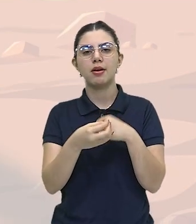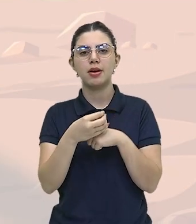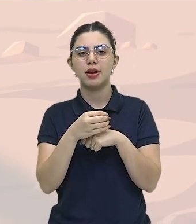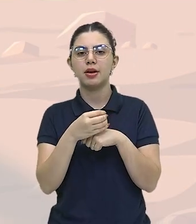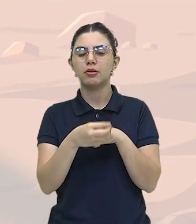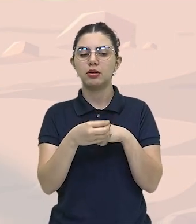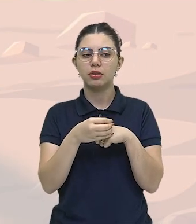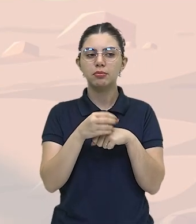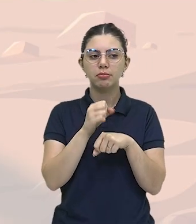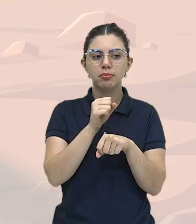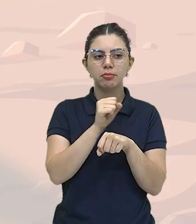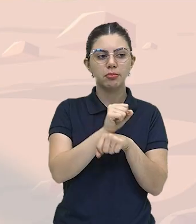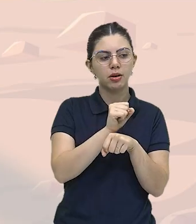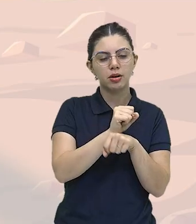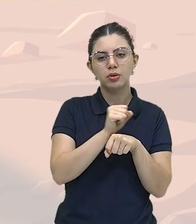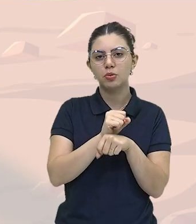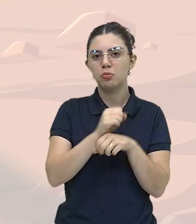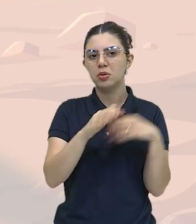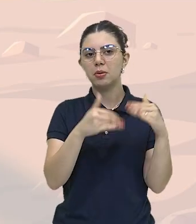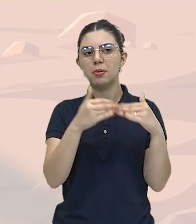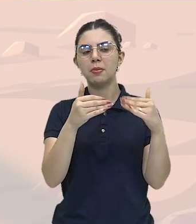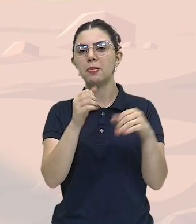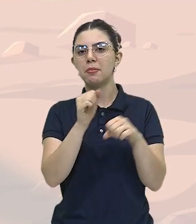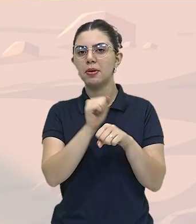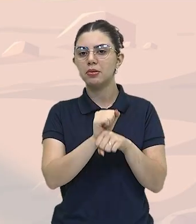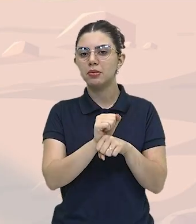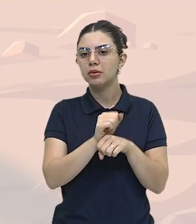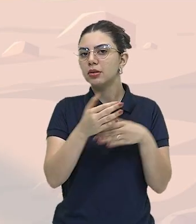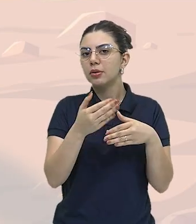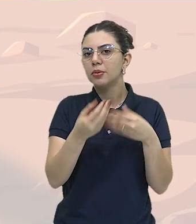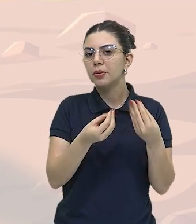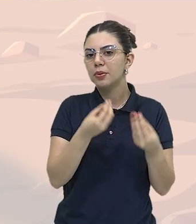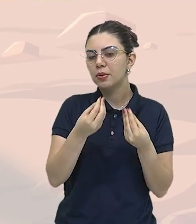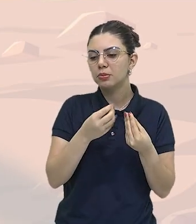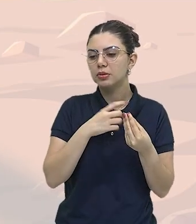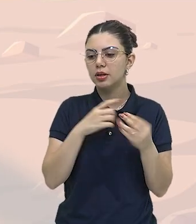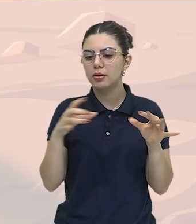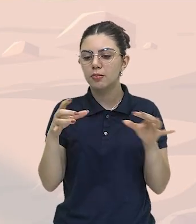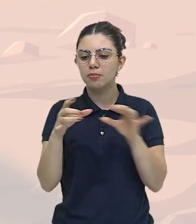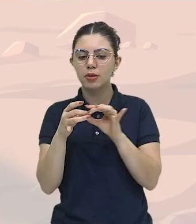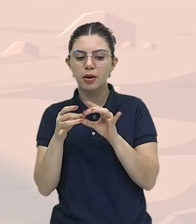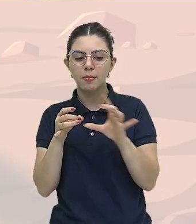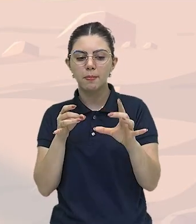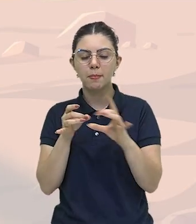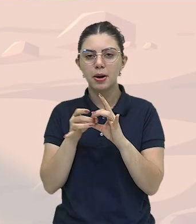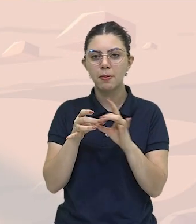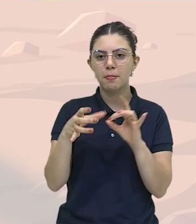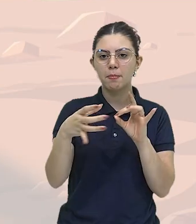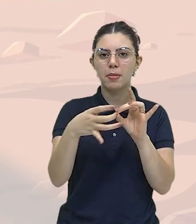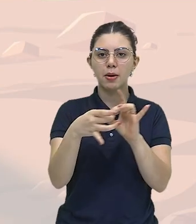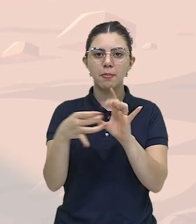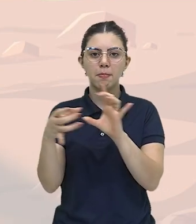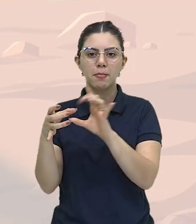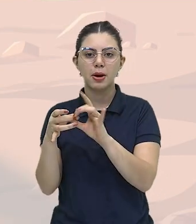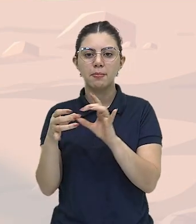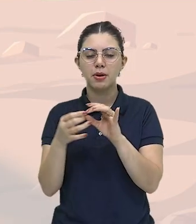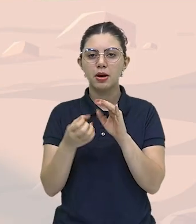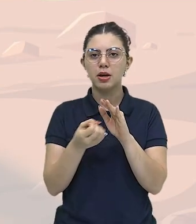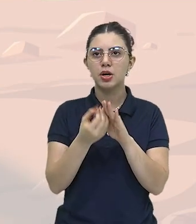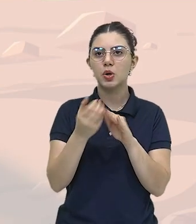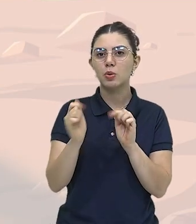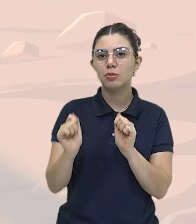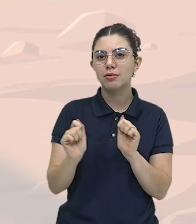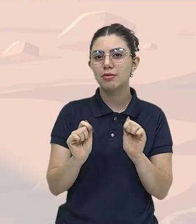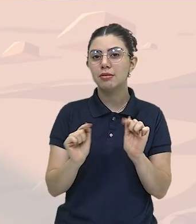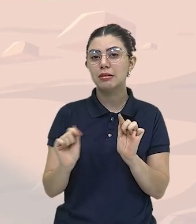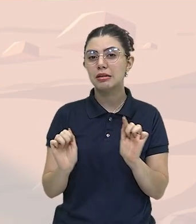se estabilizar ali, o que aconteceu? Elas começaram a se aproximar, formando núcleos, formando nuvens de gases e